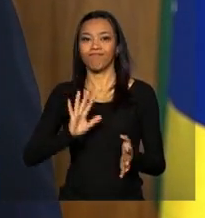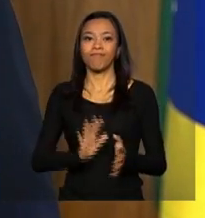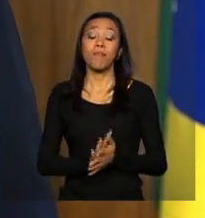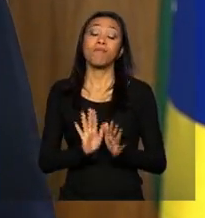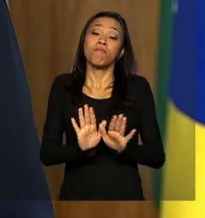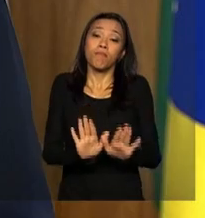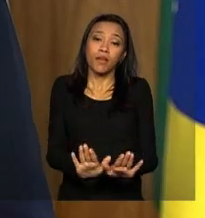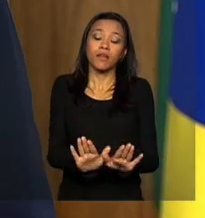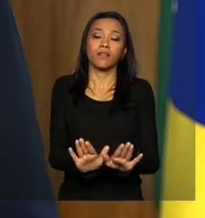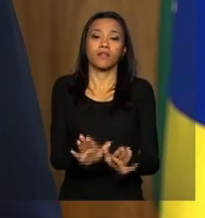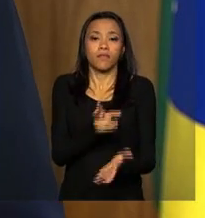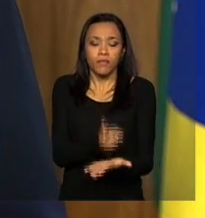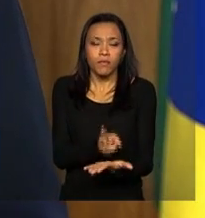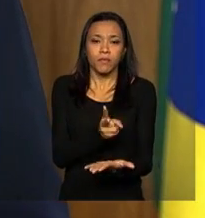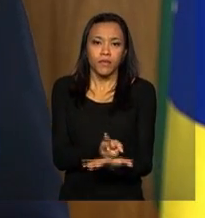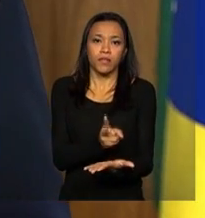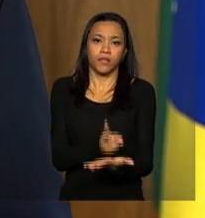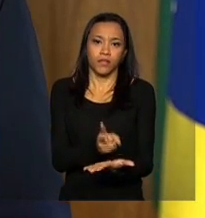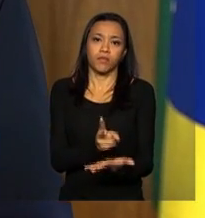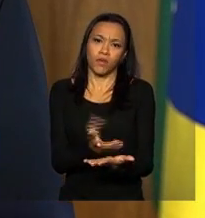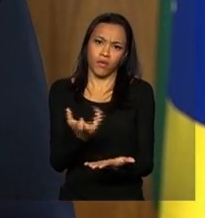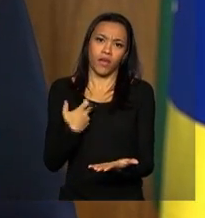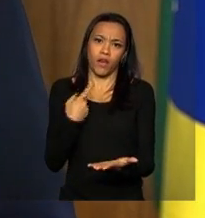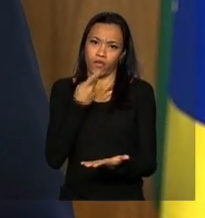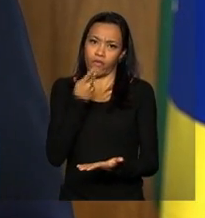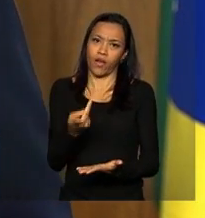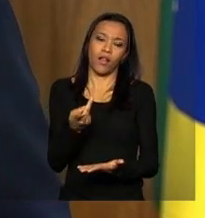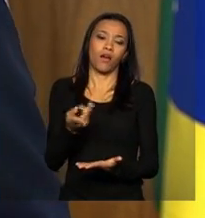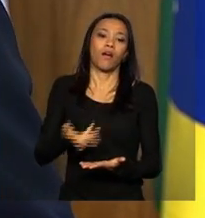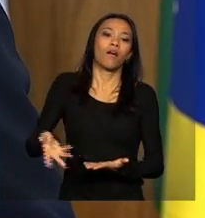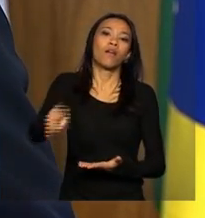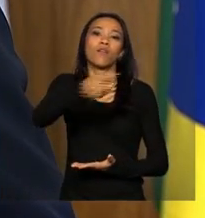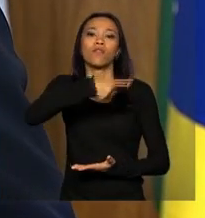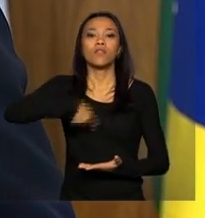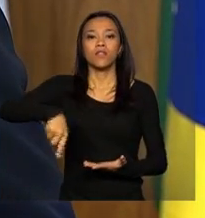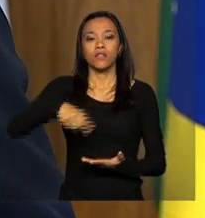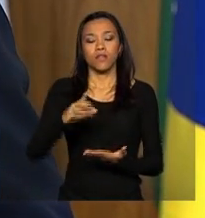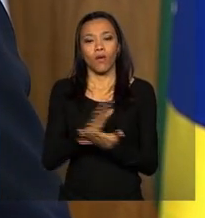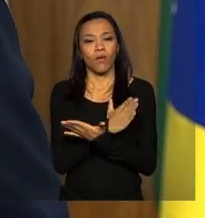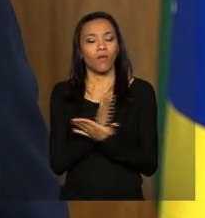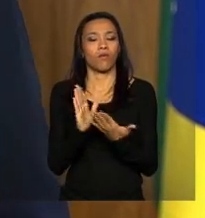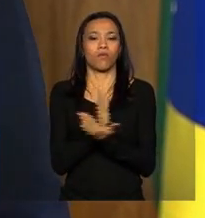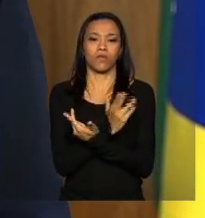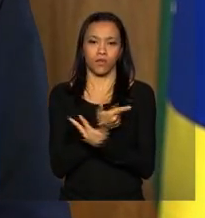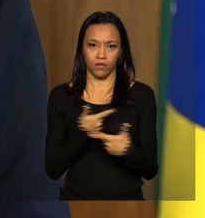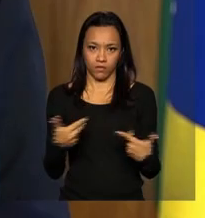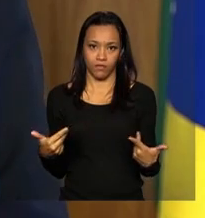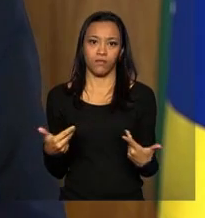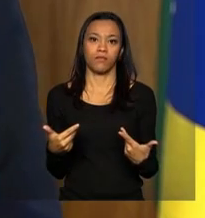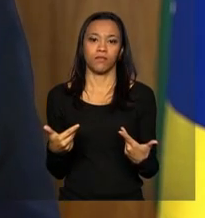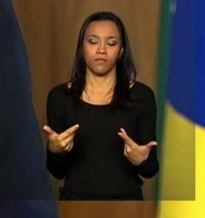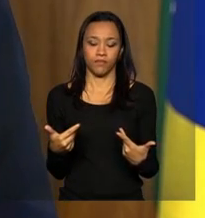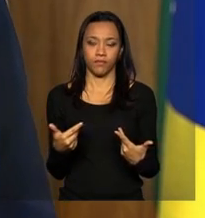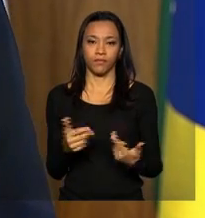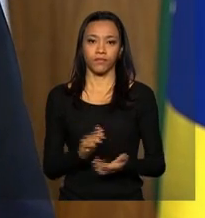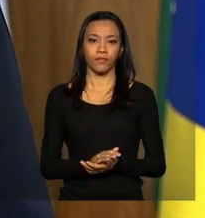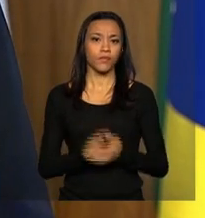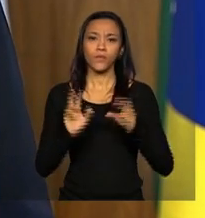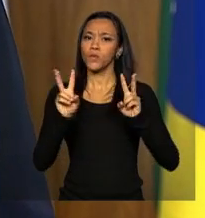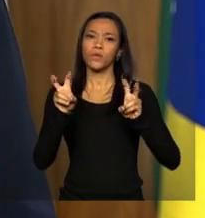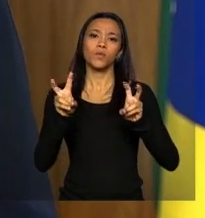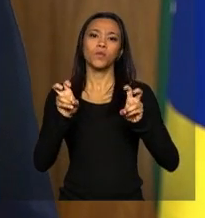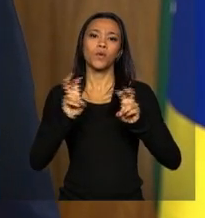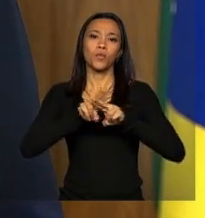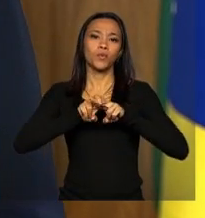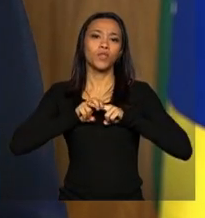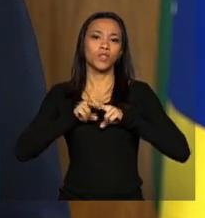que, mesmo que brevemente, eu quero compartilhar com vocês algumas considerações relacionadas com o motivo